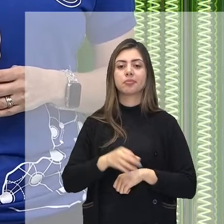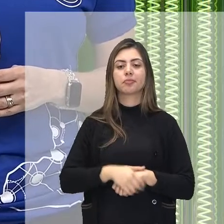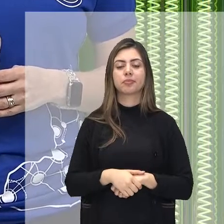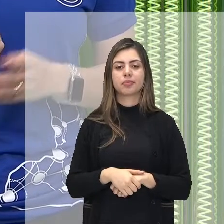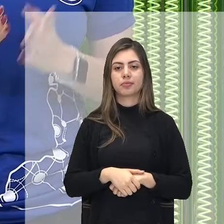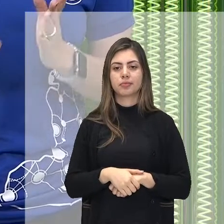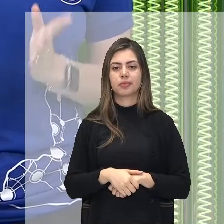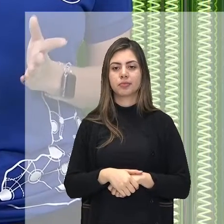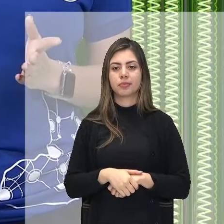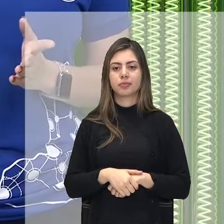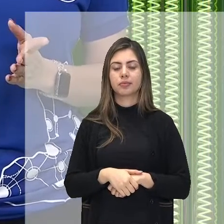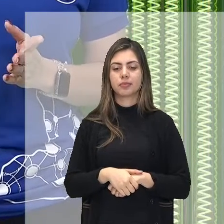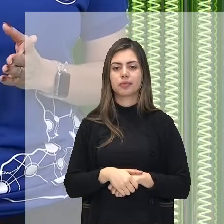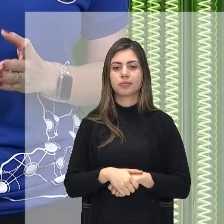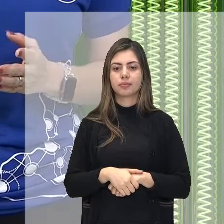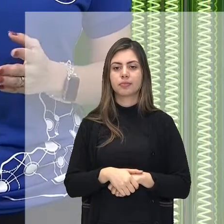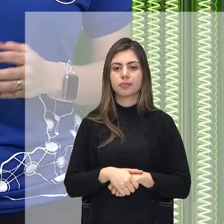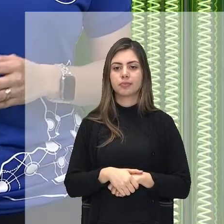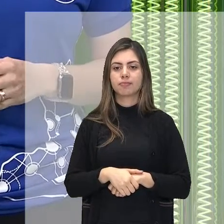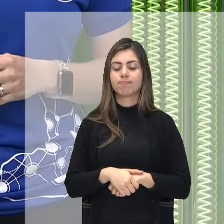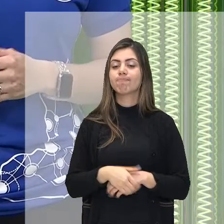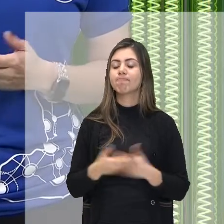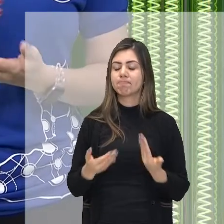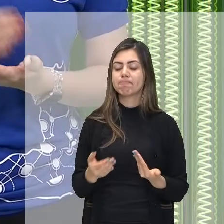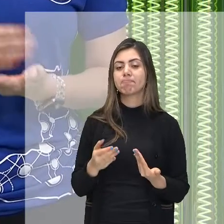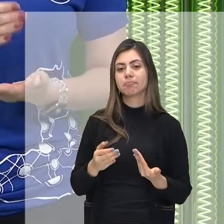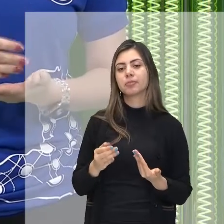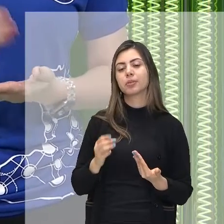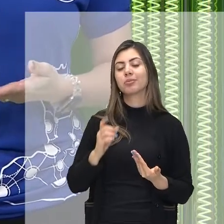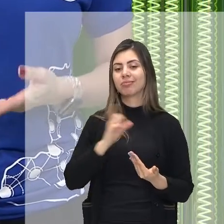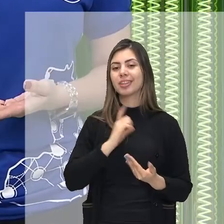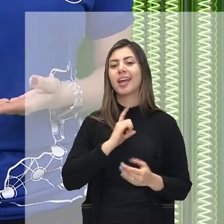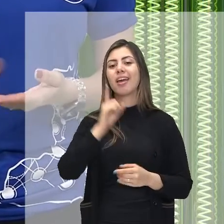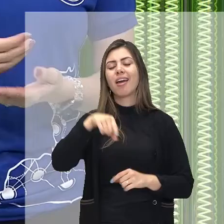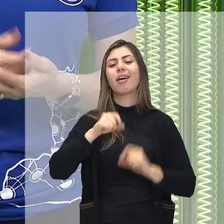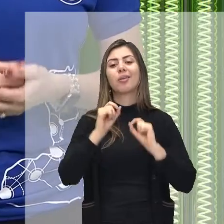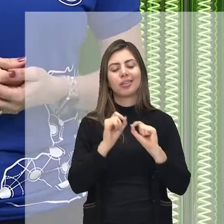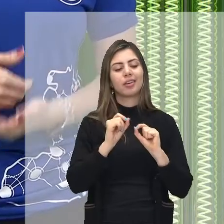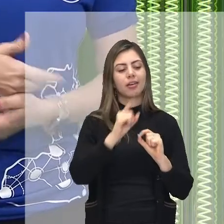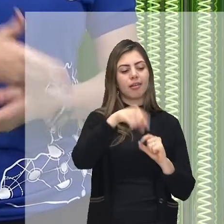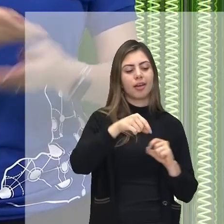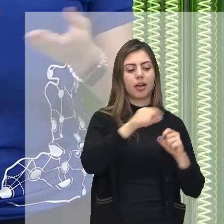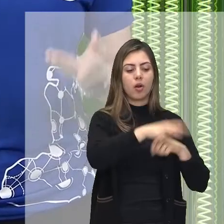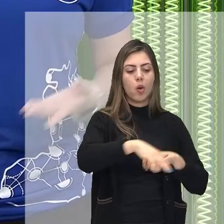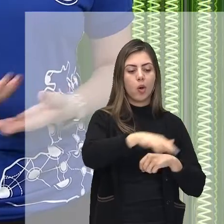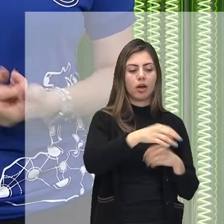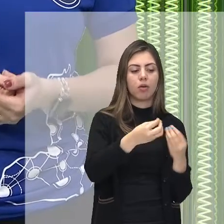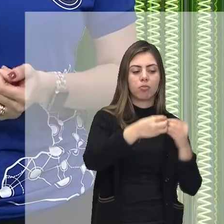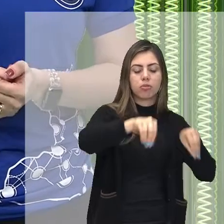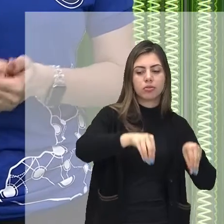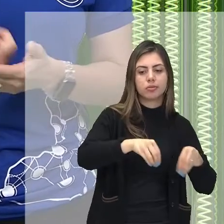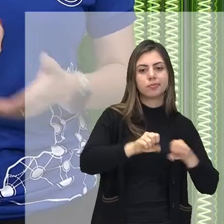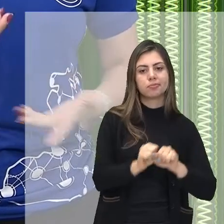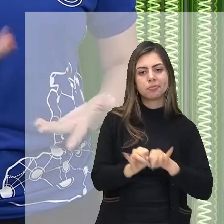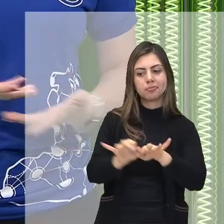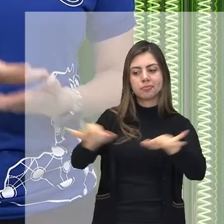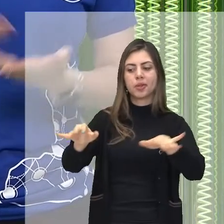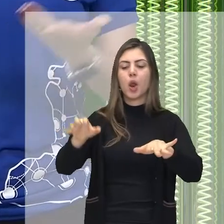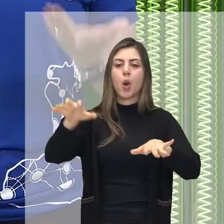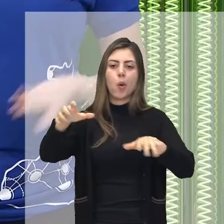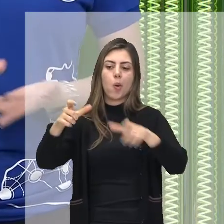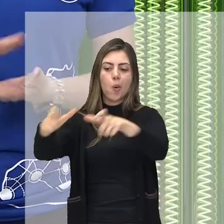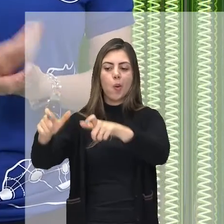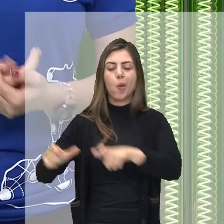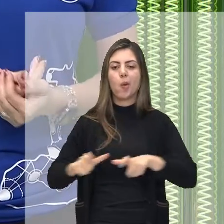sendo afetada, vai deixar de receber. Então, a gente já tem aí uma consequência em outros lugares, né? Uma